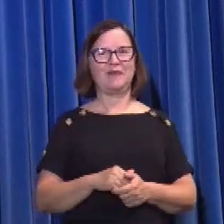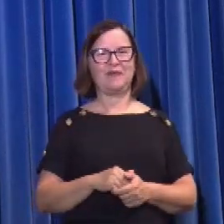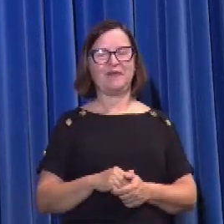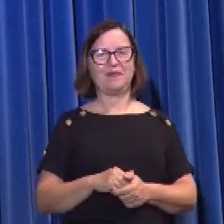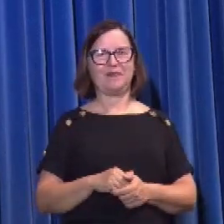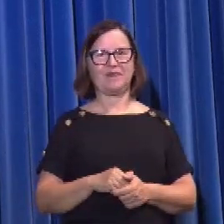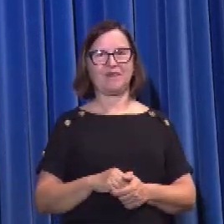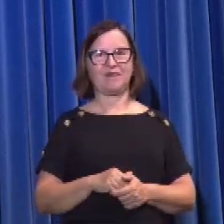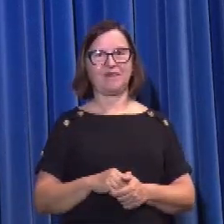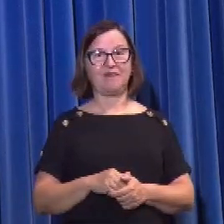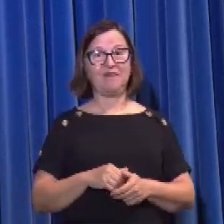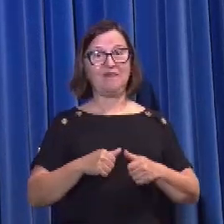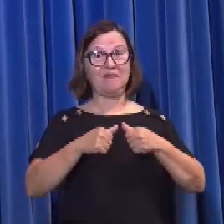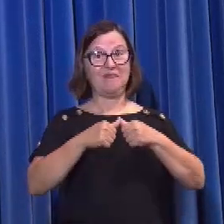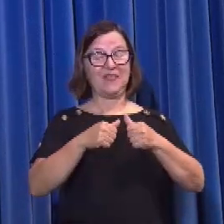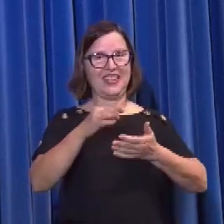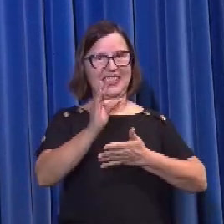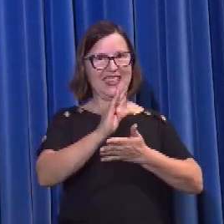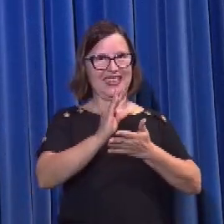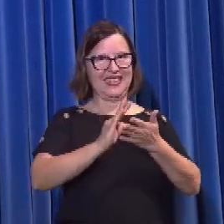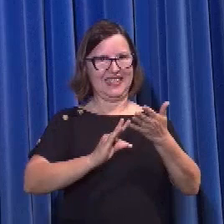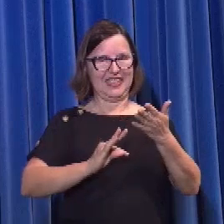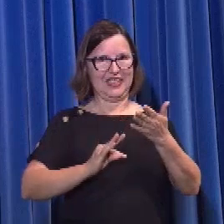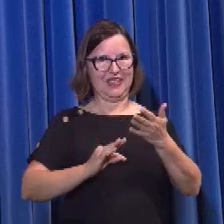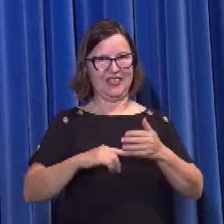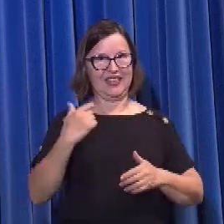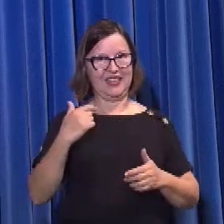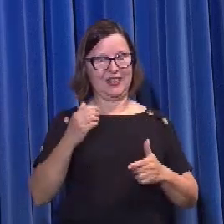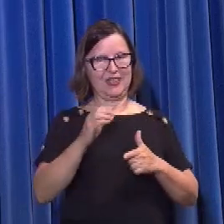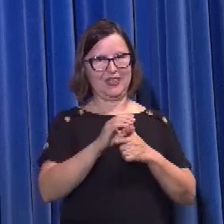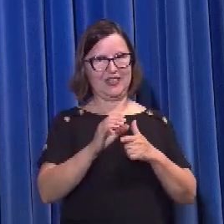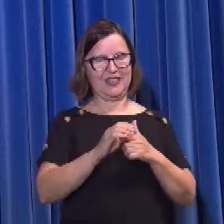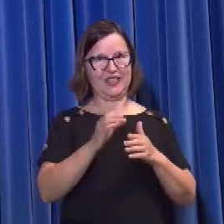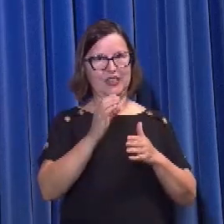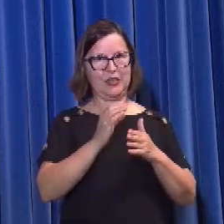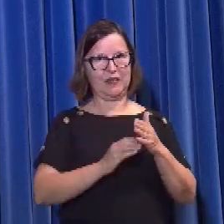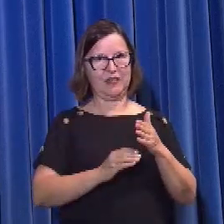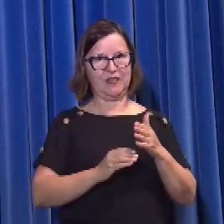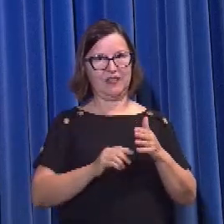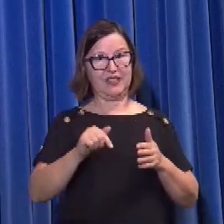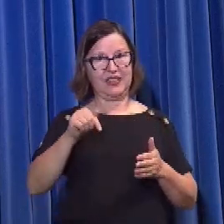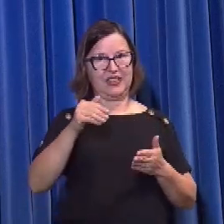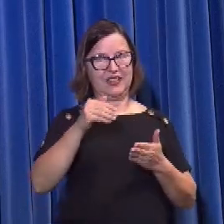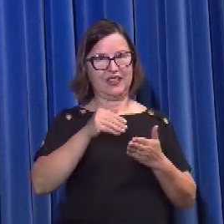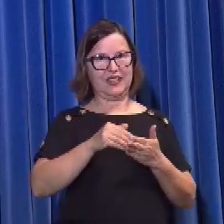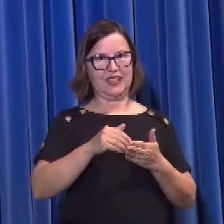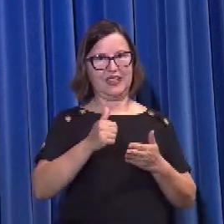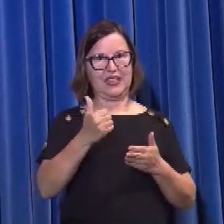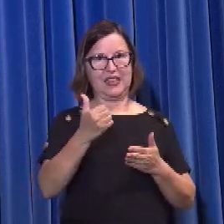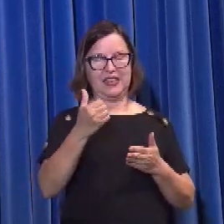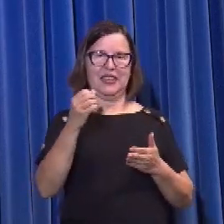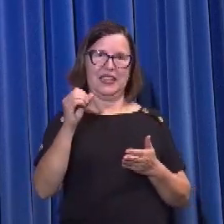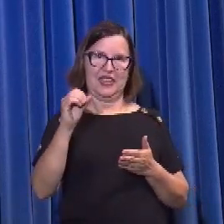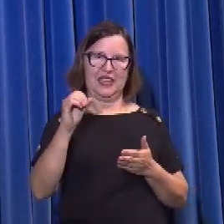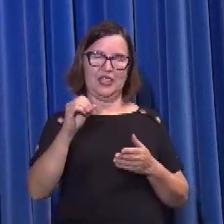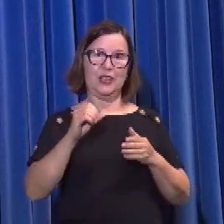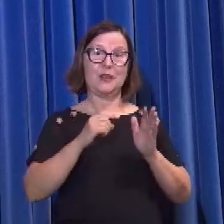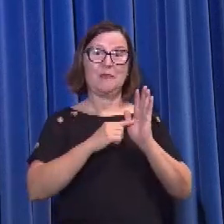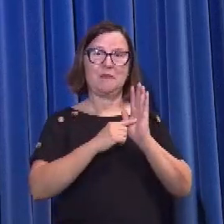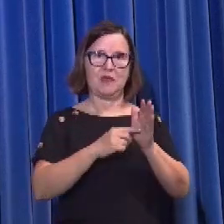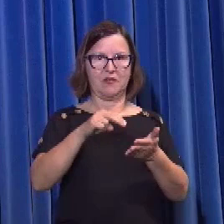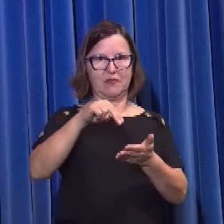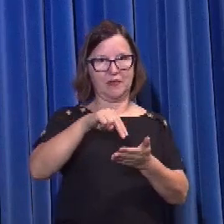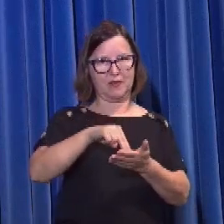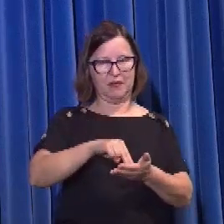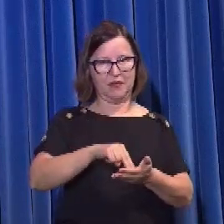Então, o que essa passagem de 2 Coríntios 4, de 7 a 10 nos mostra é que, como cristãos, a perseverança